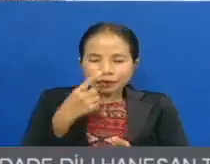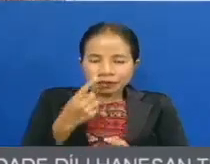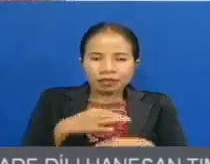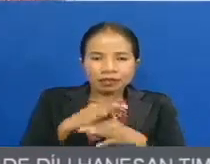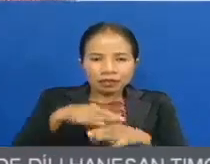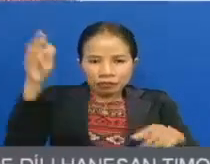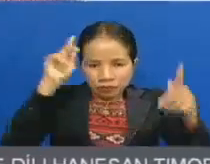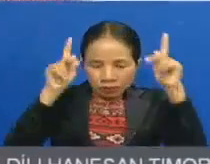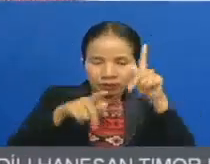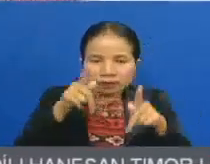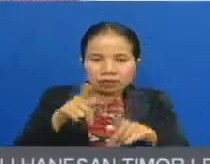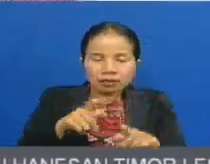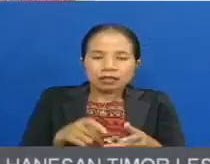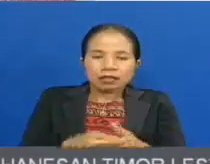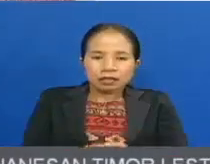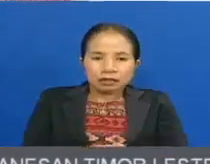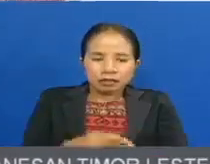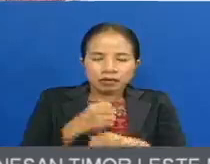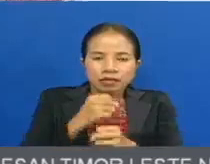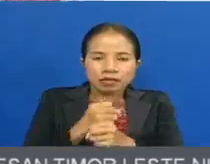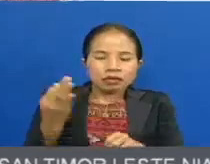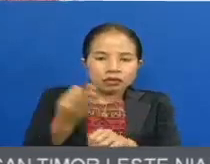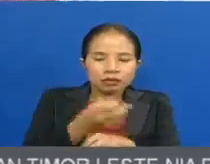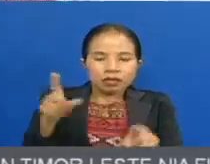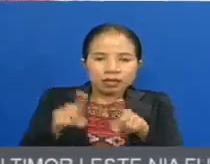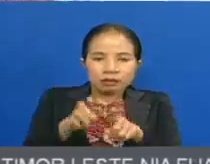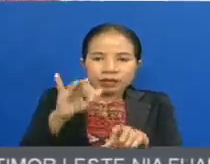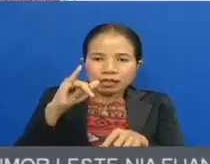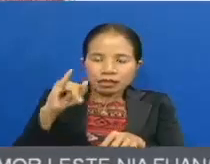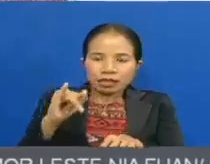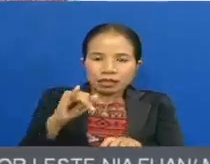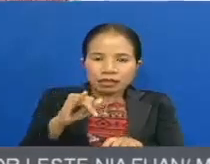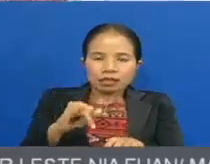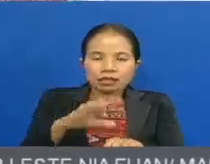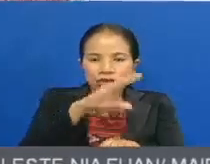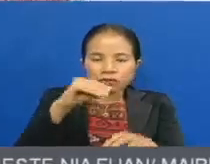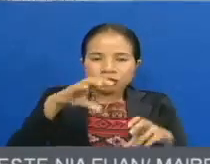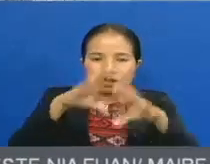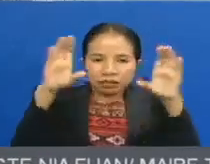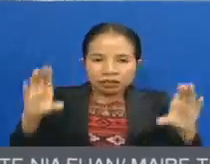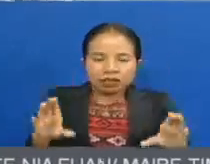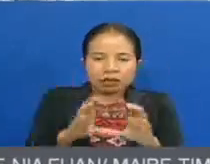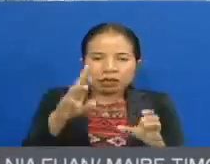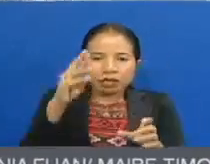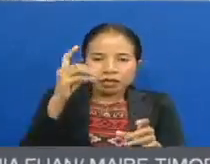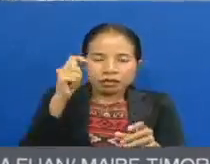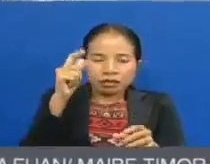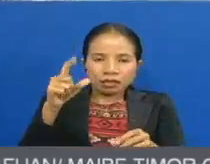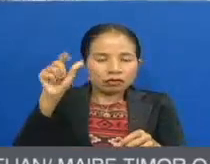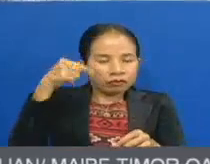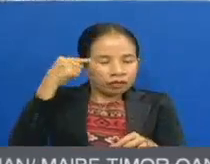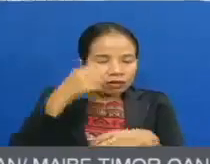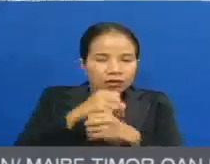soluciona cidadão Sira na preocupação onde trata documentos na Assembleia de Identidade. No certidão RDTL, governo criou na política